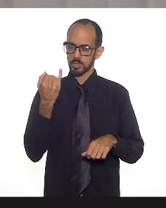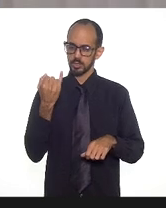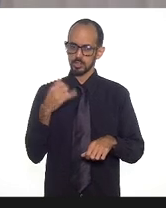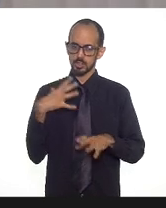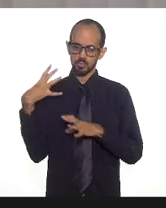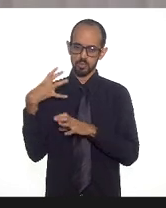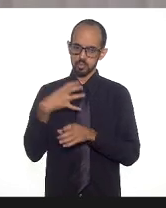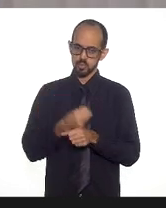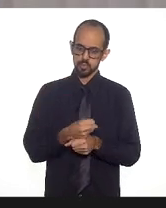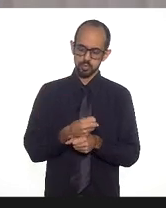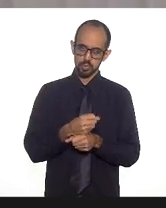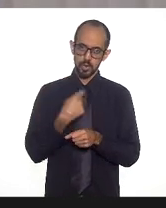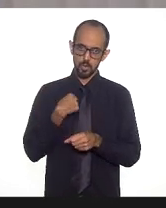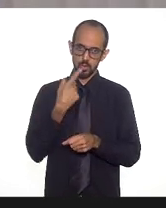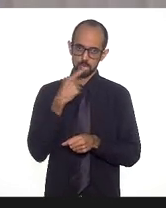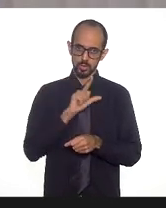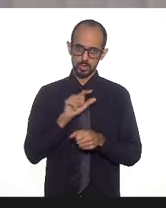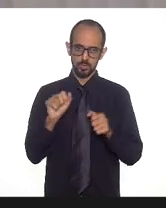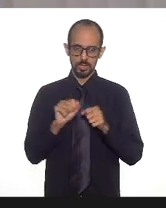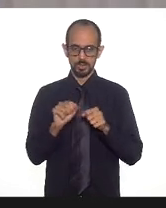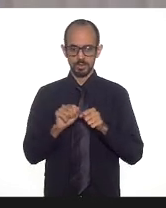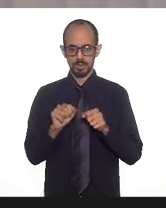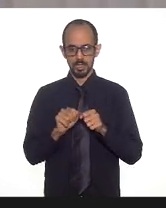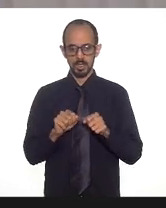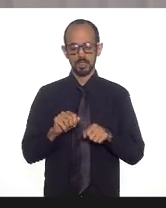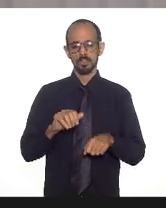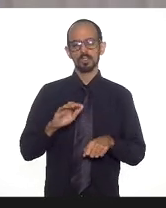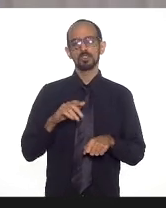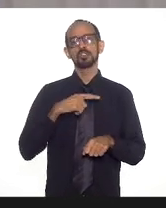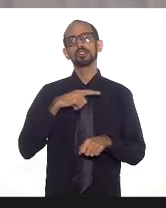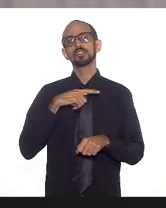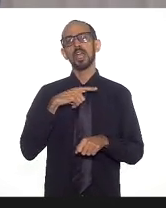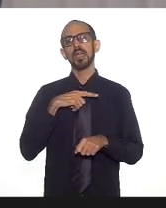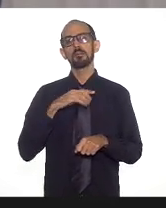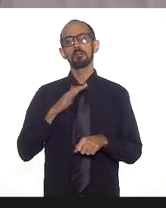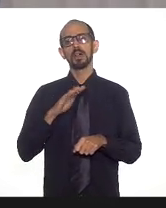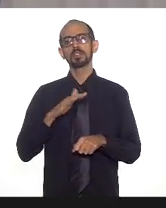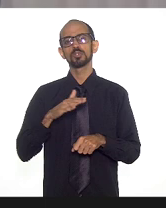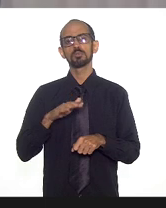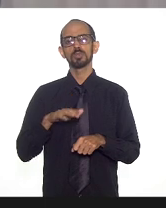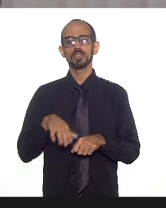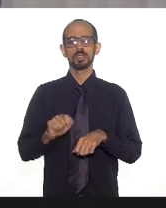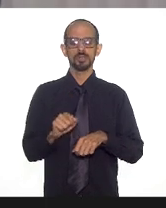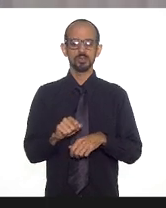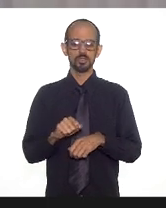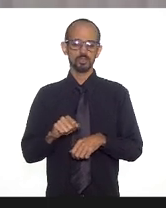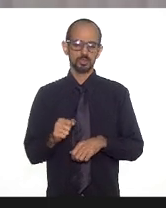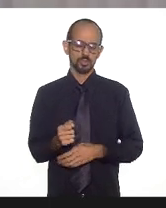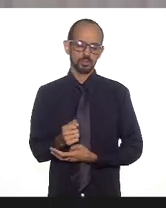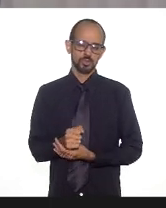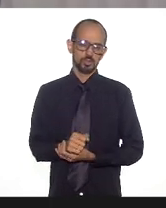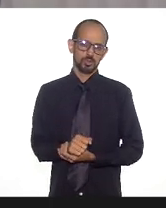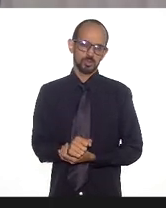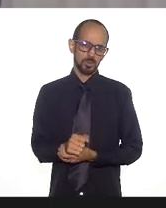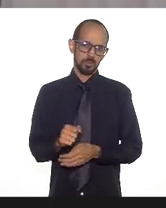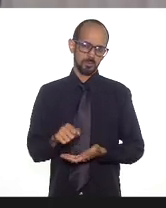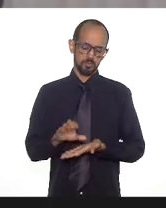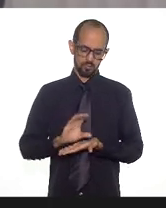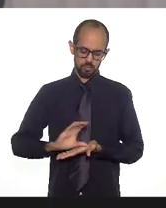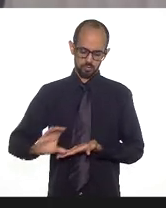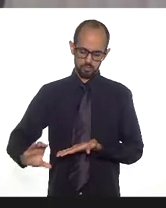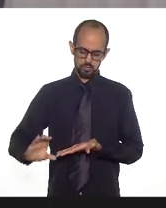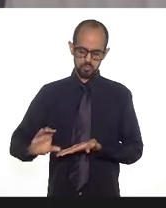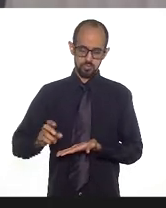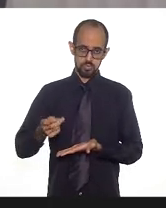consegui fazer e consegui trabalhar, nós temos uma, digamos assim, uma quantidade de recursos que a Universidade